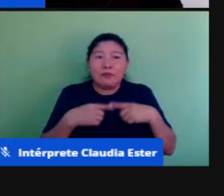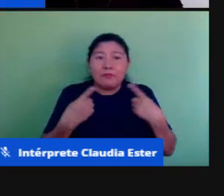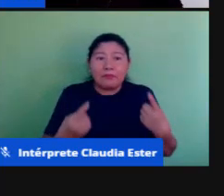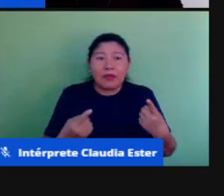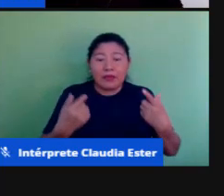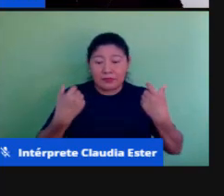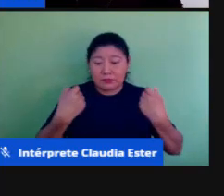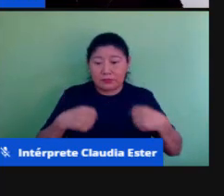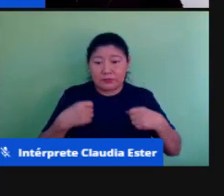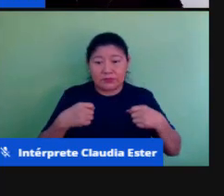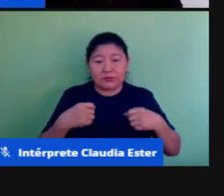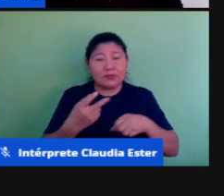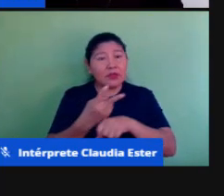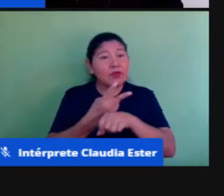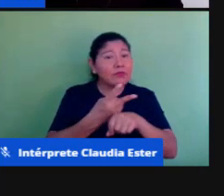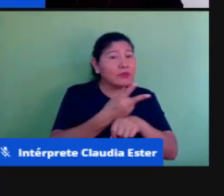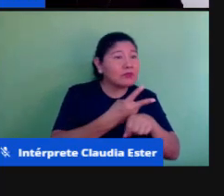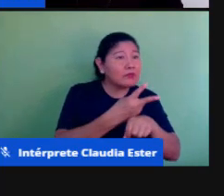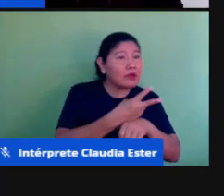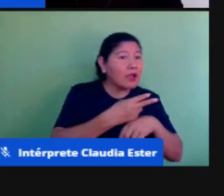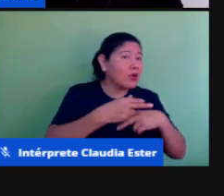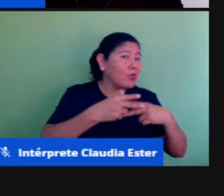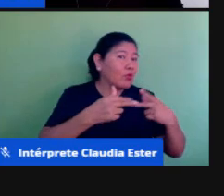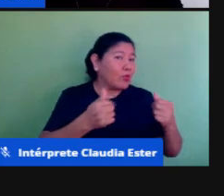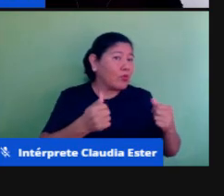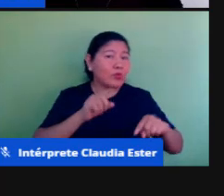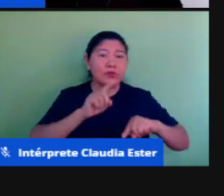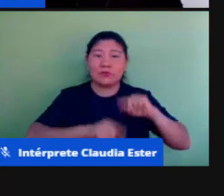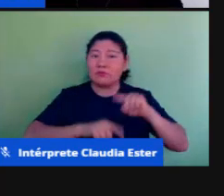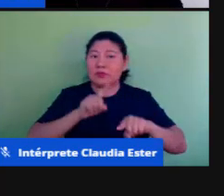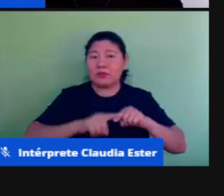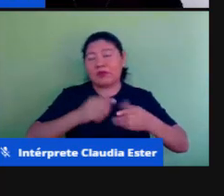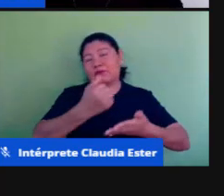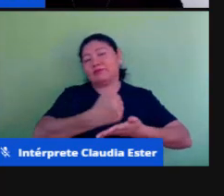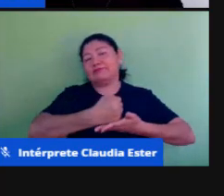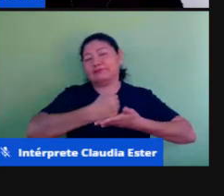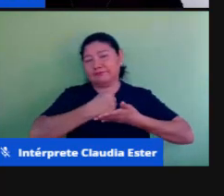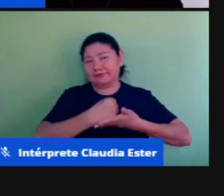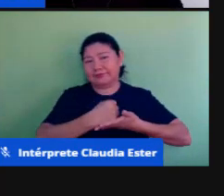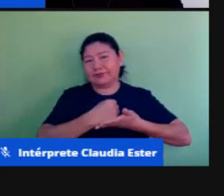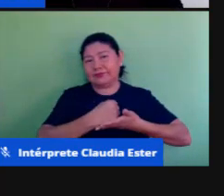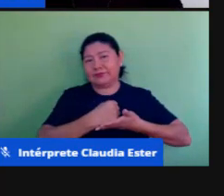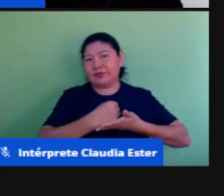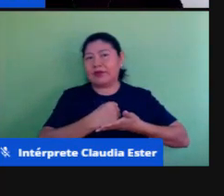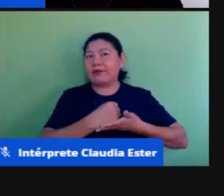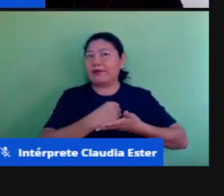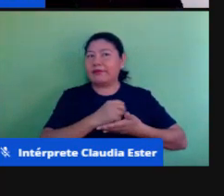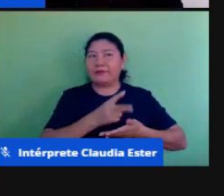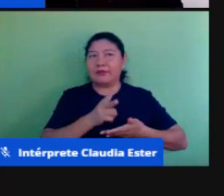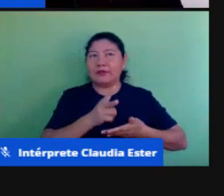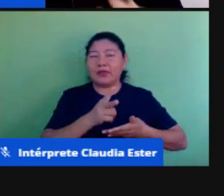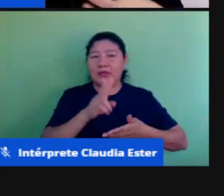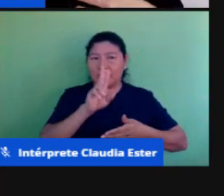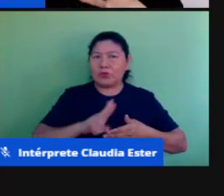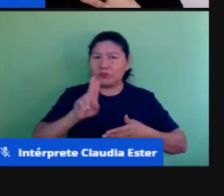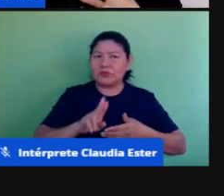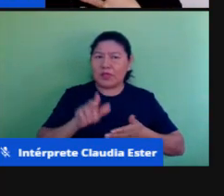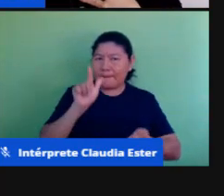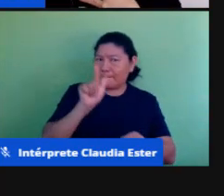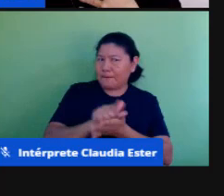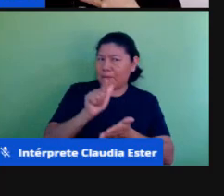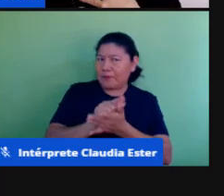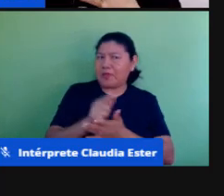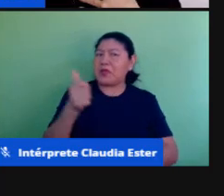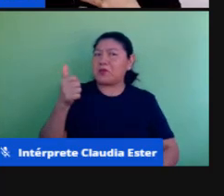possam me ajudar, né? Além de eu poder utilizar tanto o meu papel e a minha caneta, que eu ainda sou